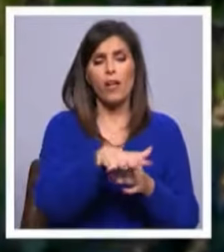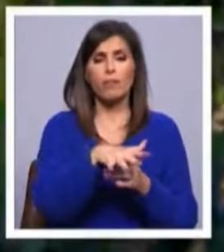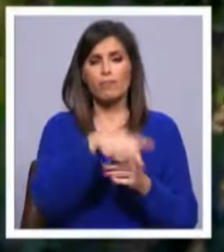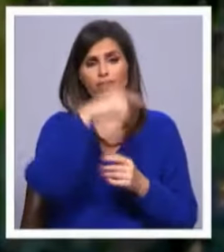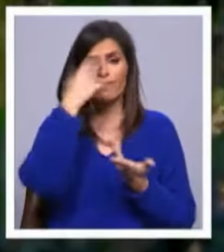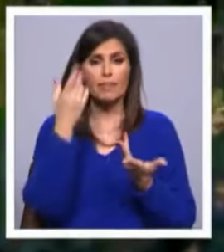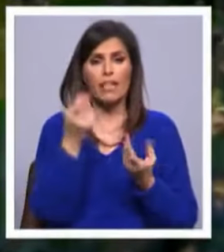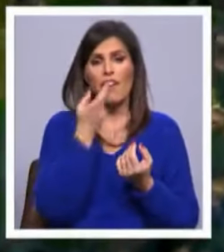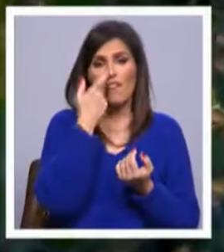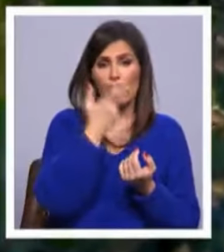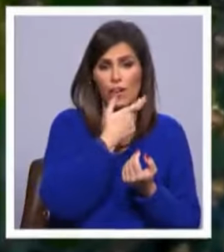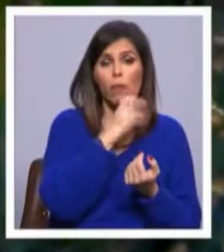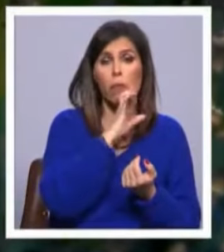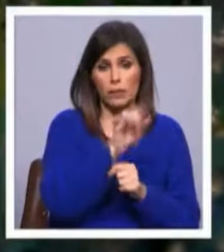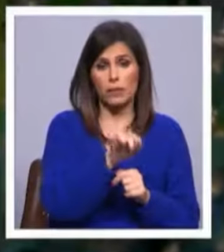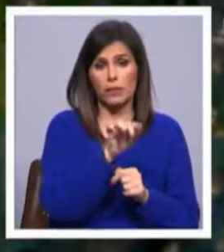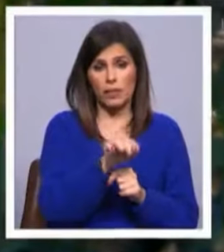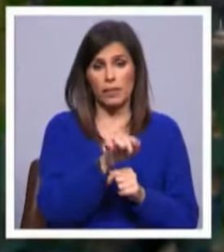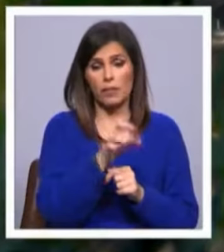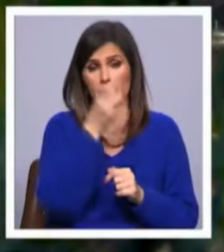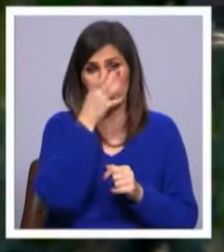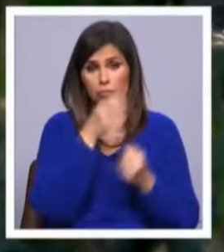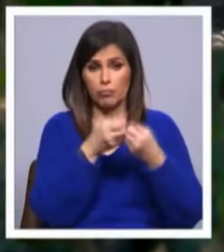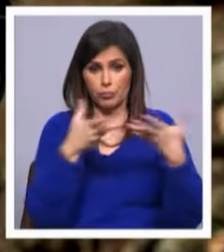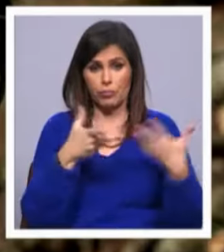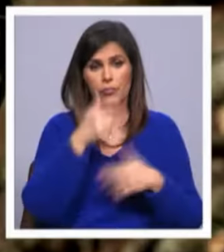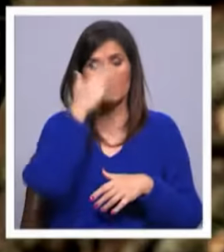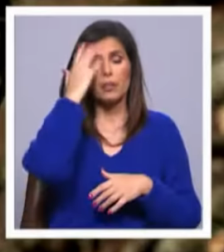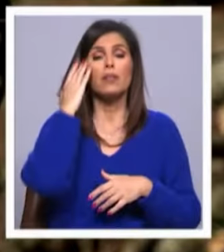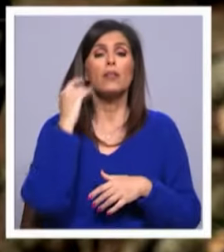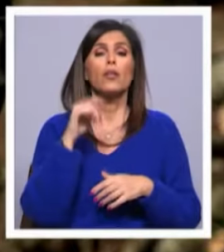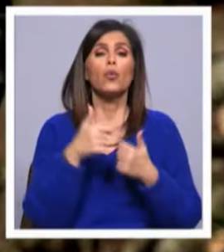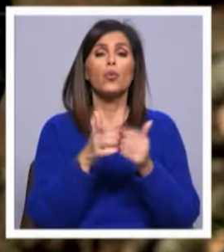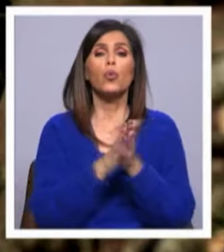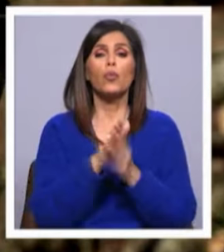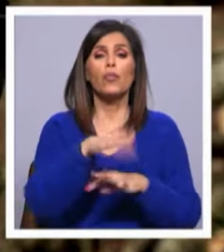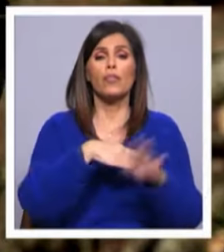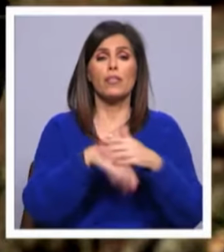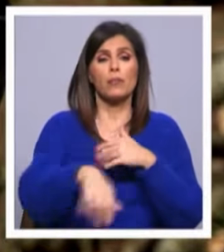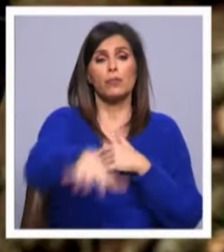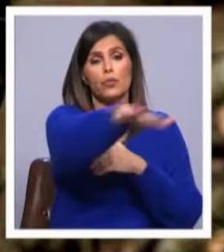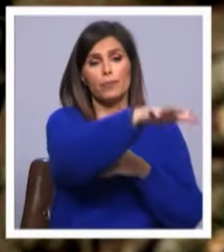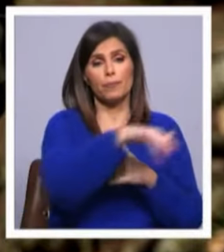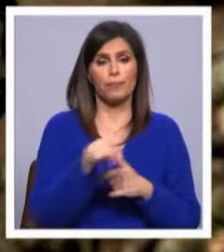país. Tudo aquilo que nós fazemos nos povoamentos é tudo